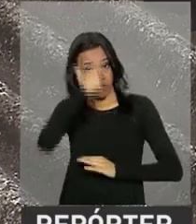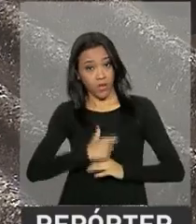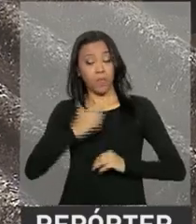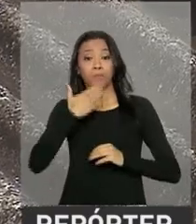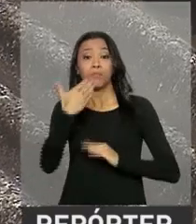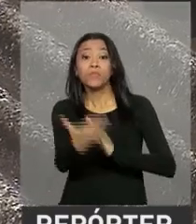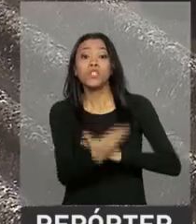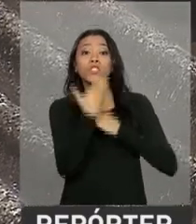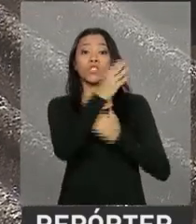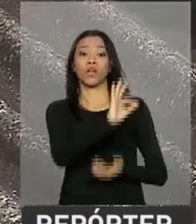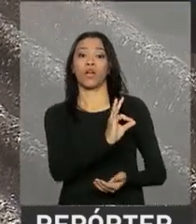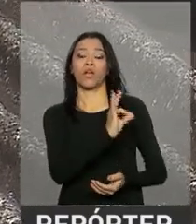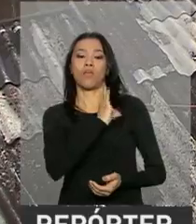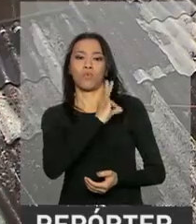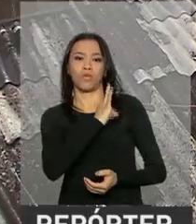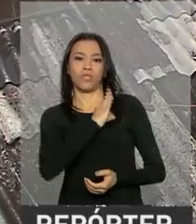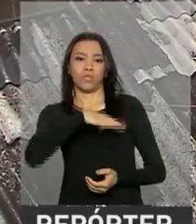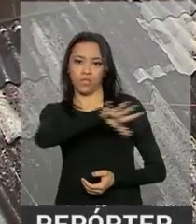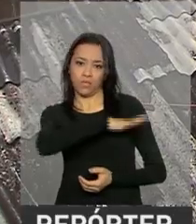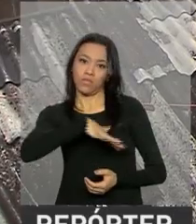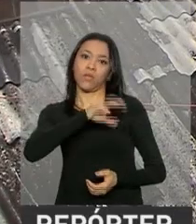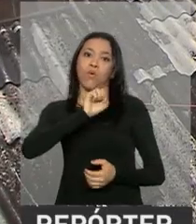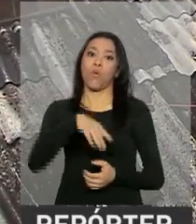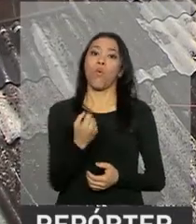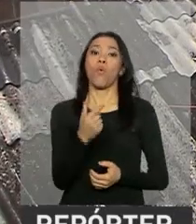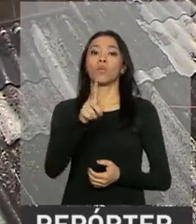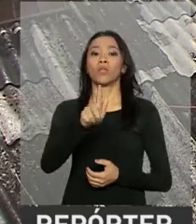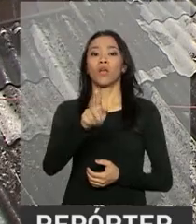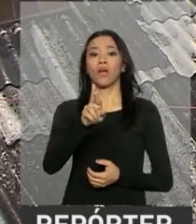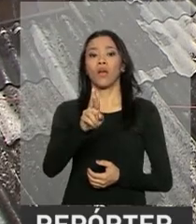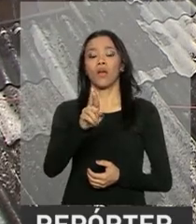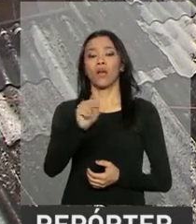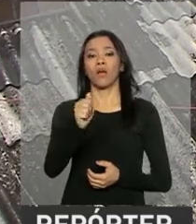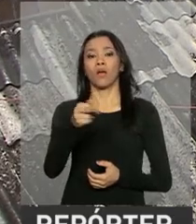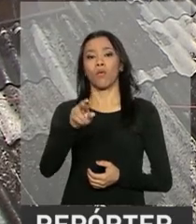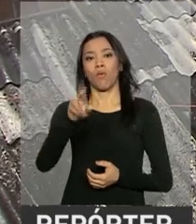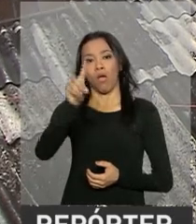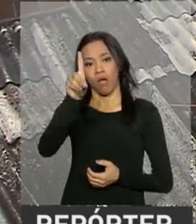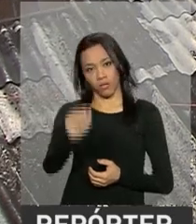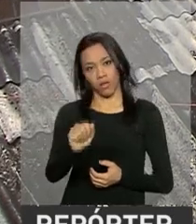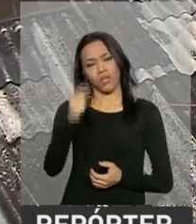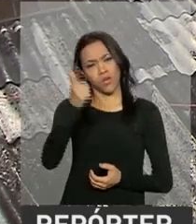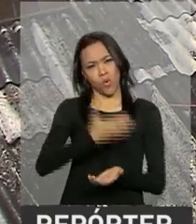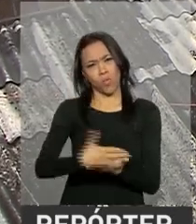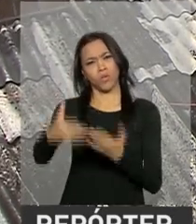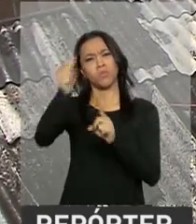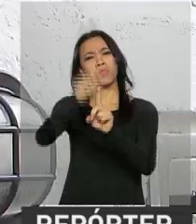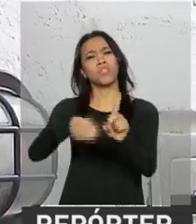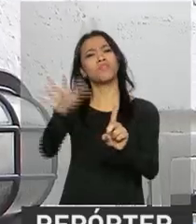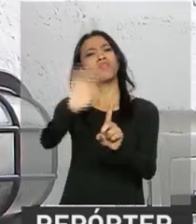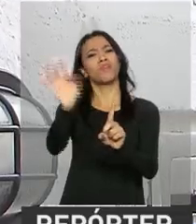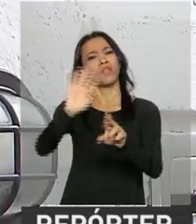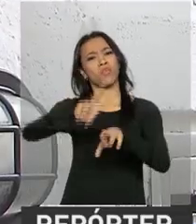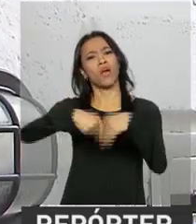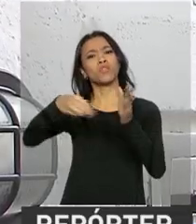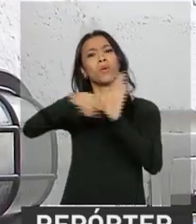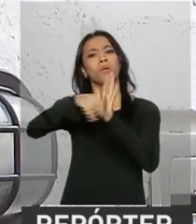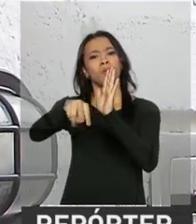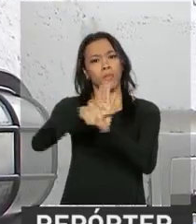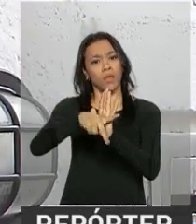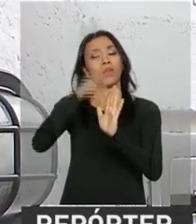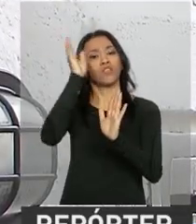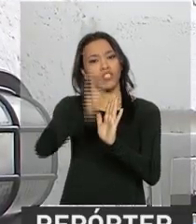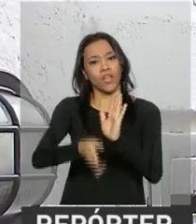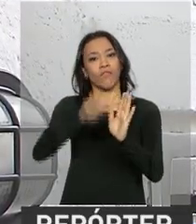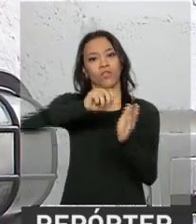auxílio da polícia ou da guarda municipal essa autorização está em vigor desde fevereiro por meio de uma Medida Provisória que